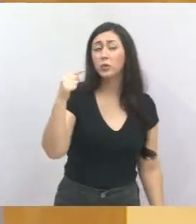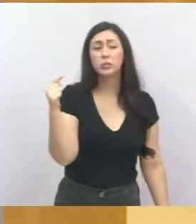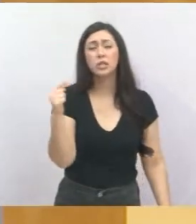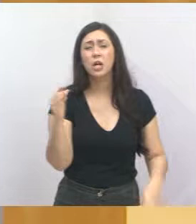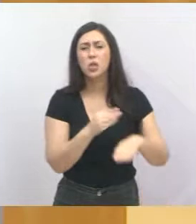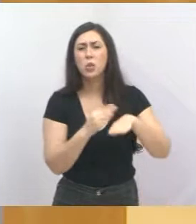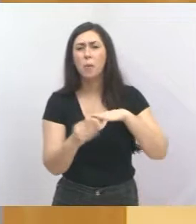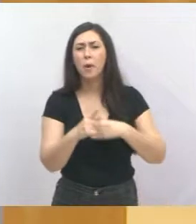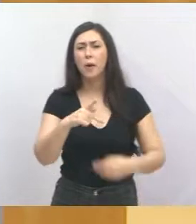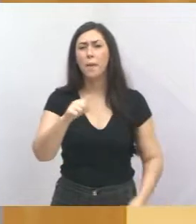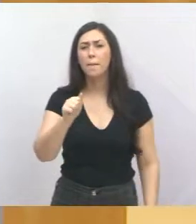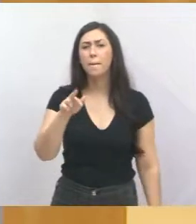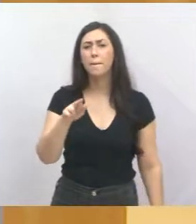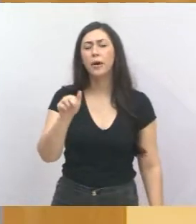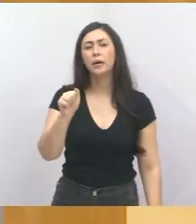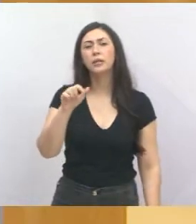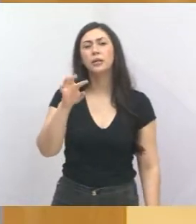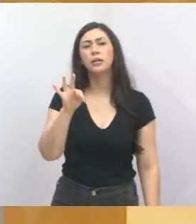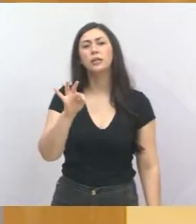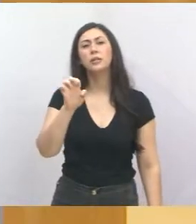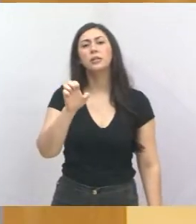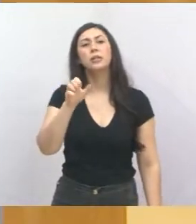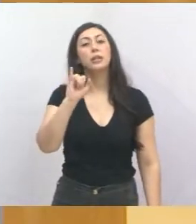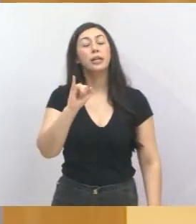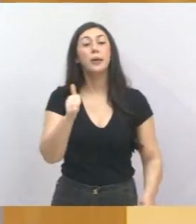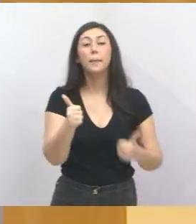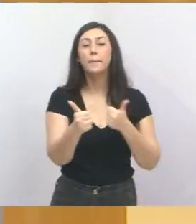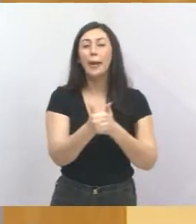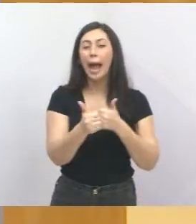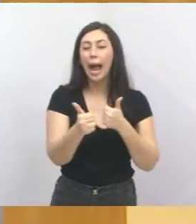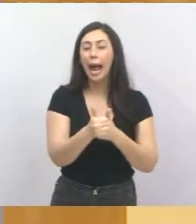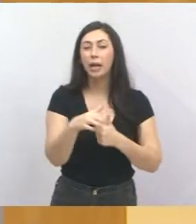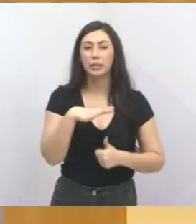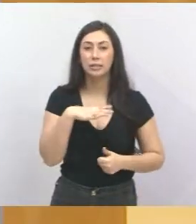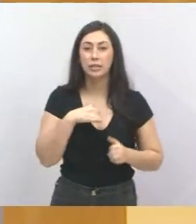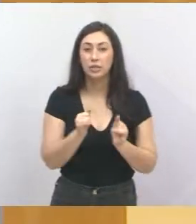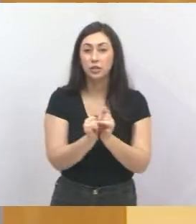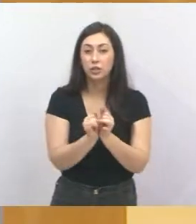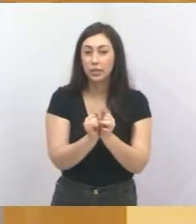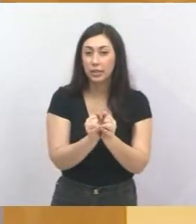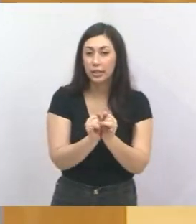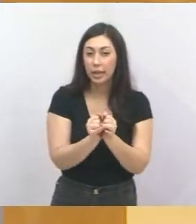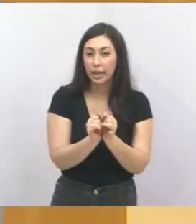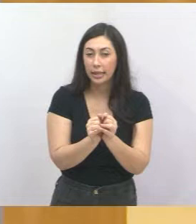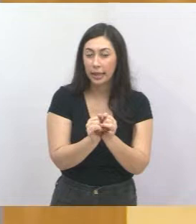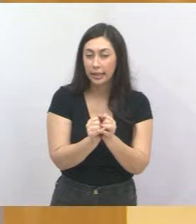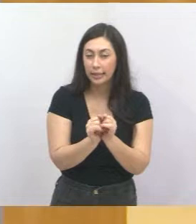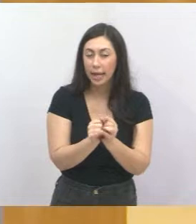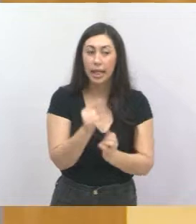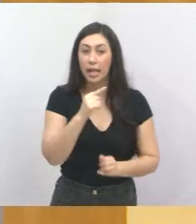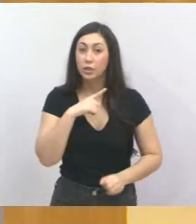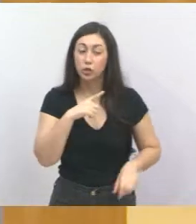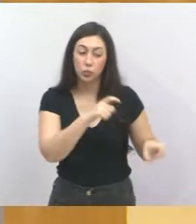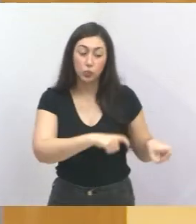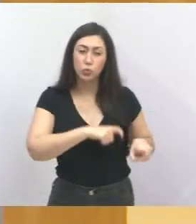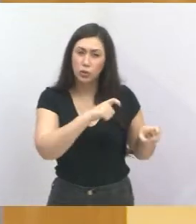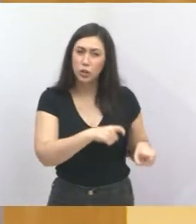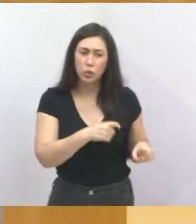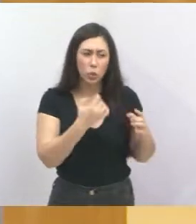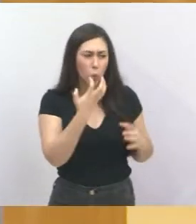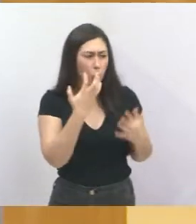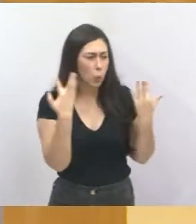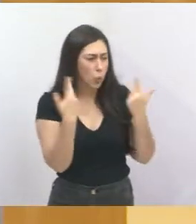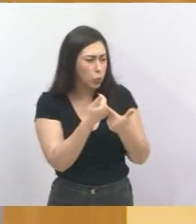Parateí do Meio, bairro do Pinhal, divisa com Igaratá, onde possui um sítio. Cuidava com muito carinho dos animais.